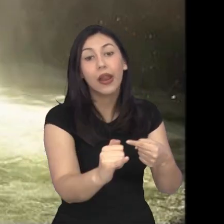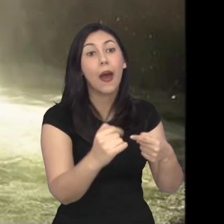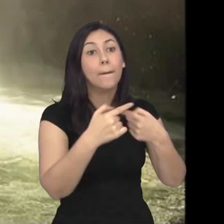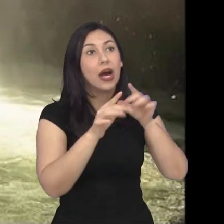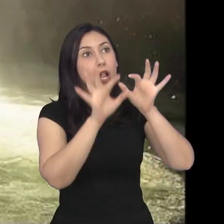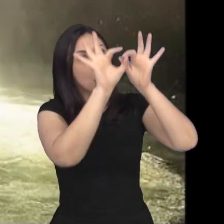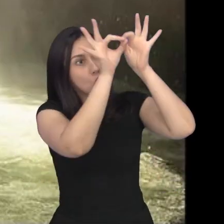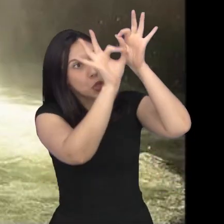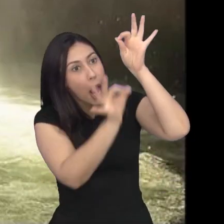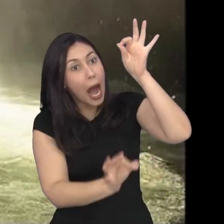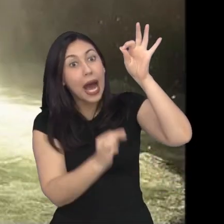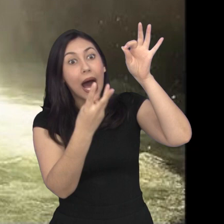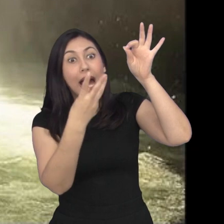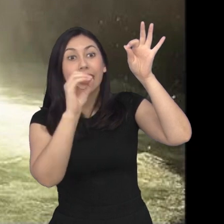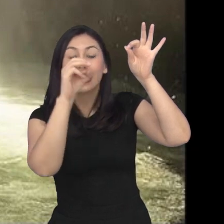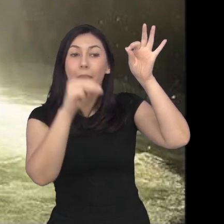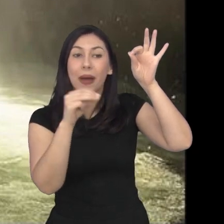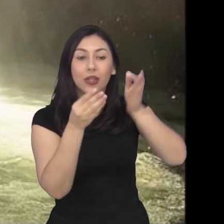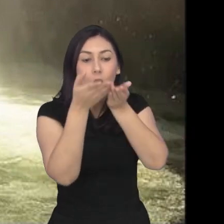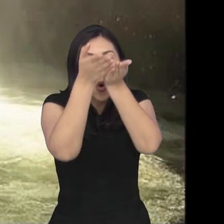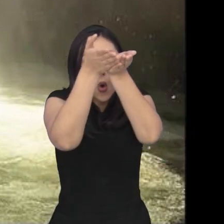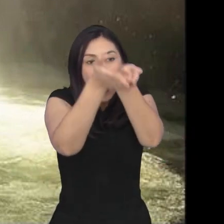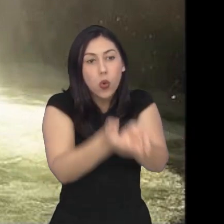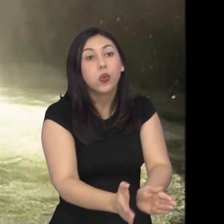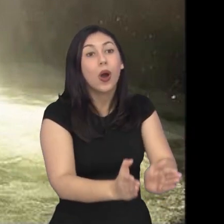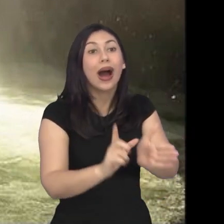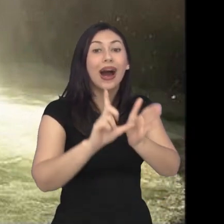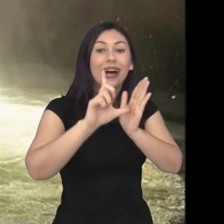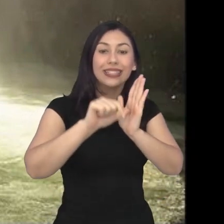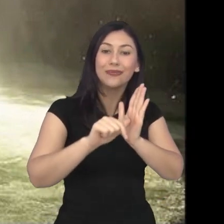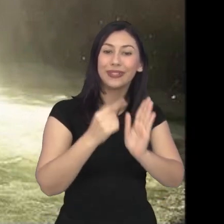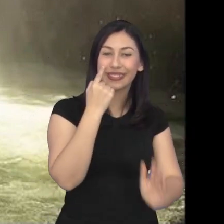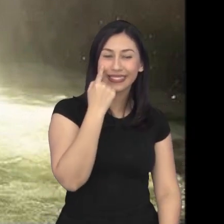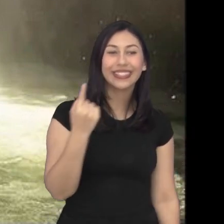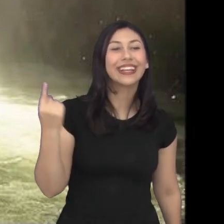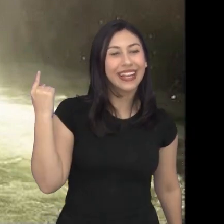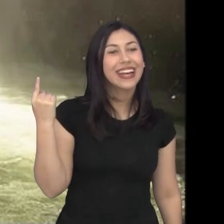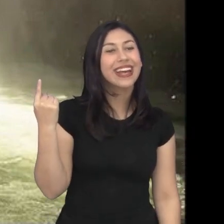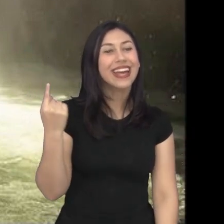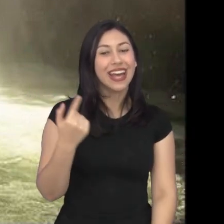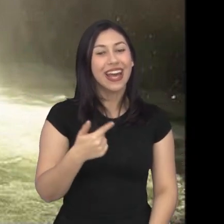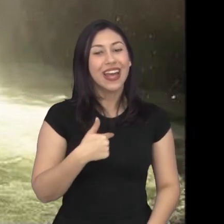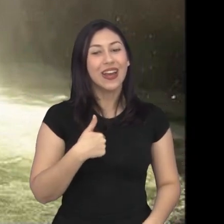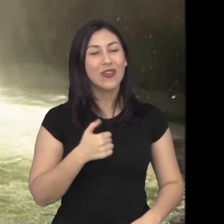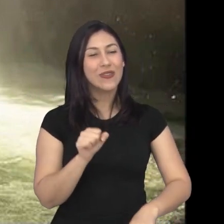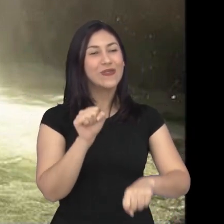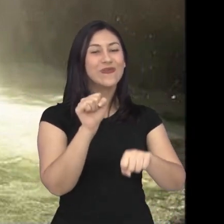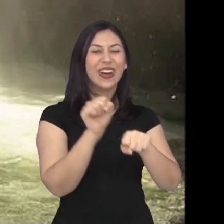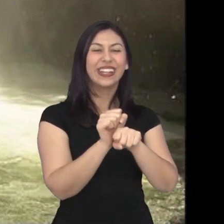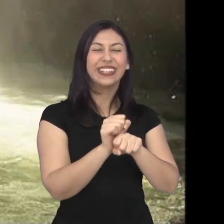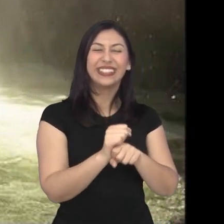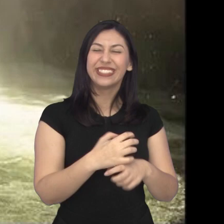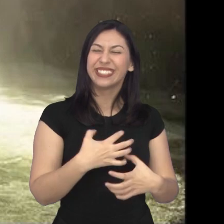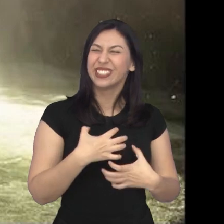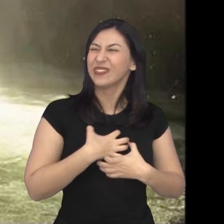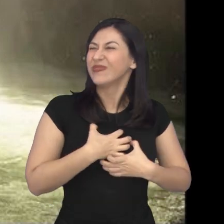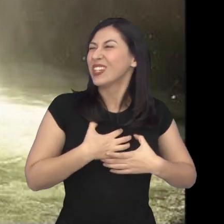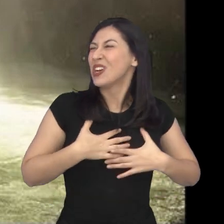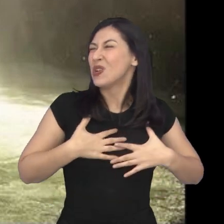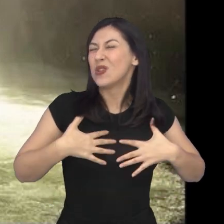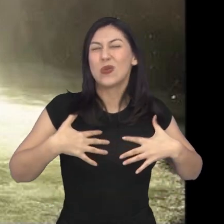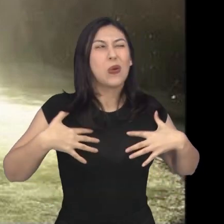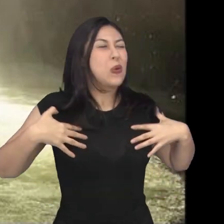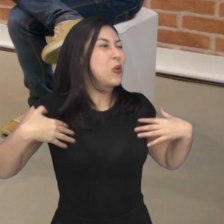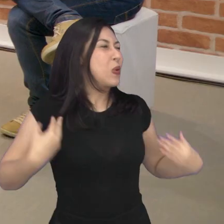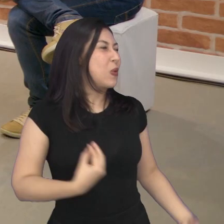foi muito legal. Essa sensação do depois do salto, isso foi só logo depois, né? Eu soltei a cachoeira e parei nesse ponto aí, que é aquela sensação de nascer de